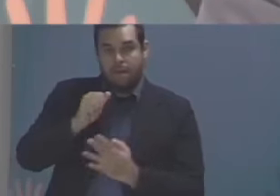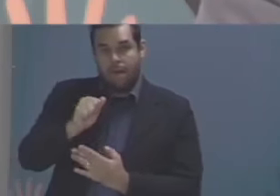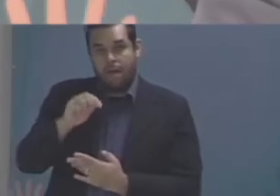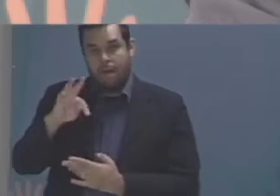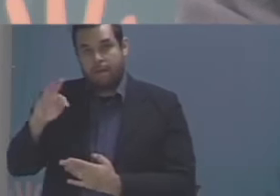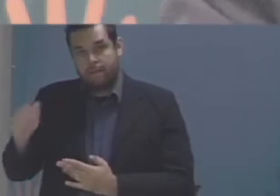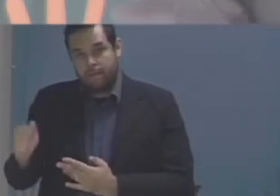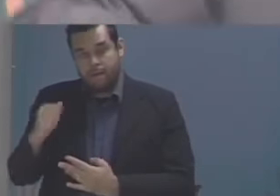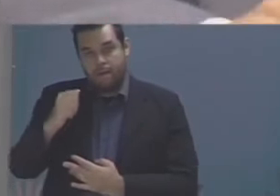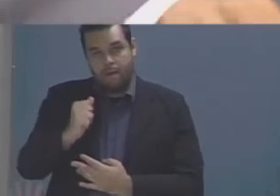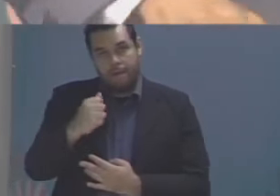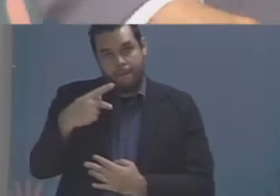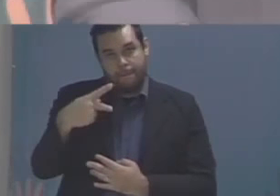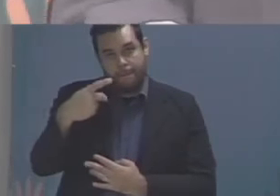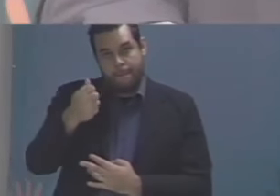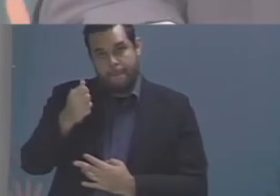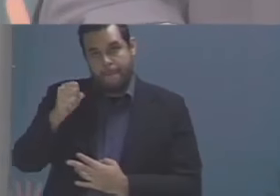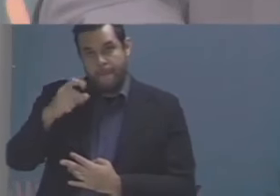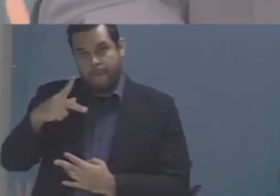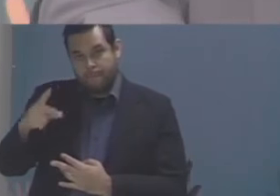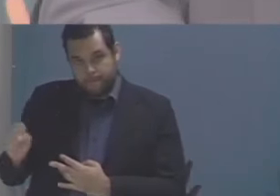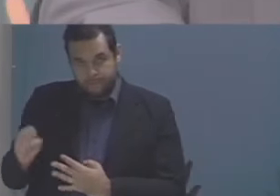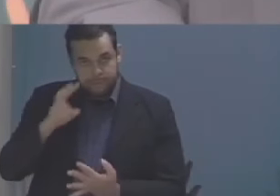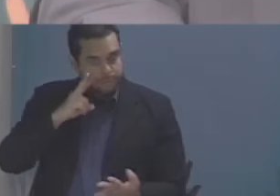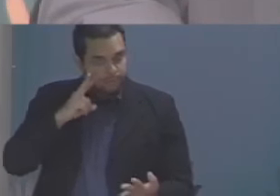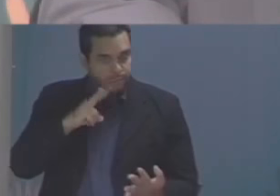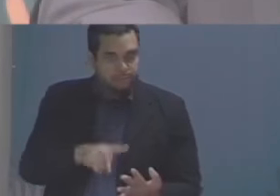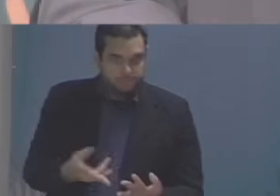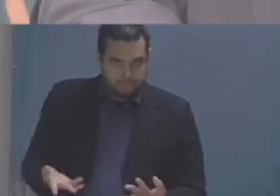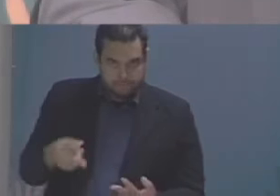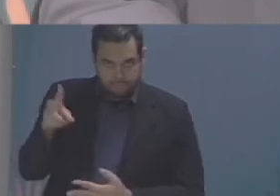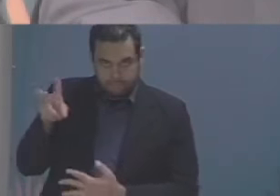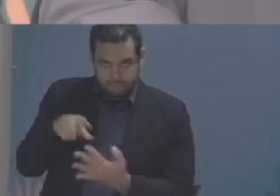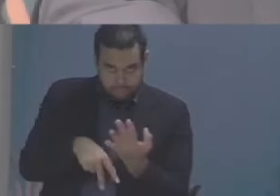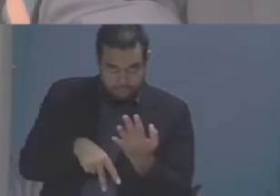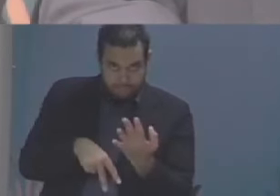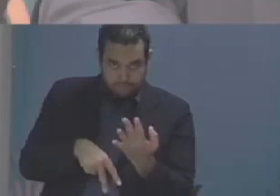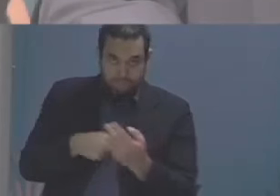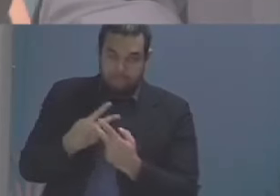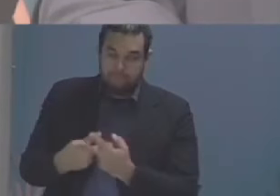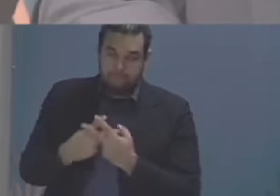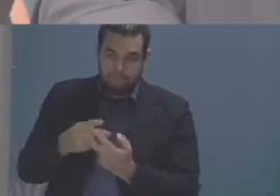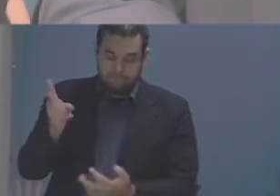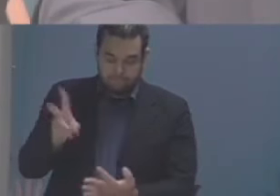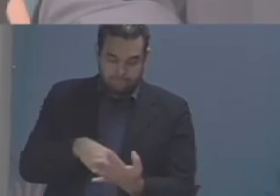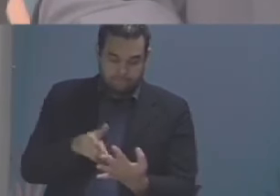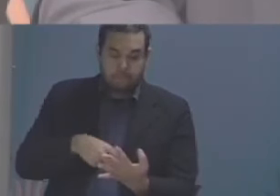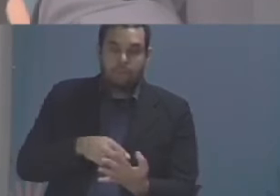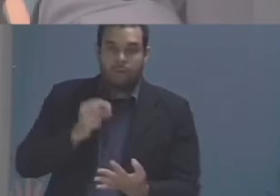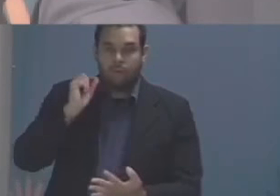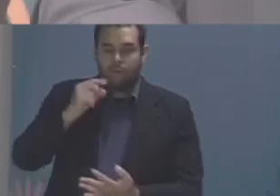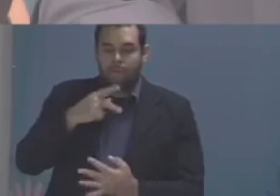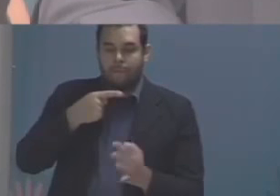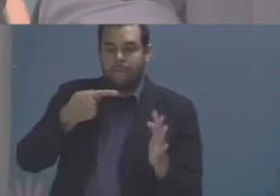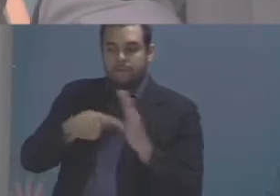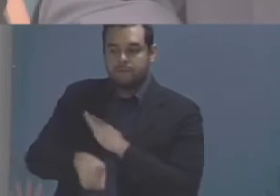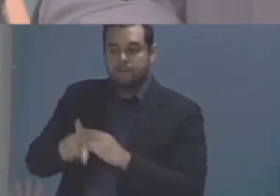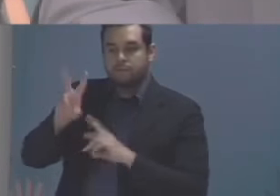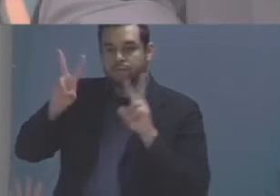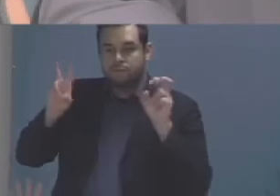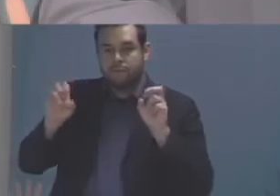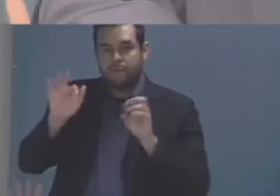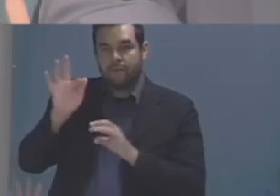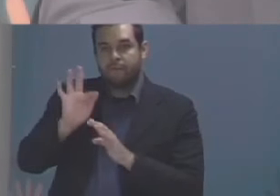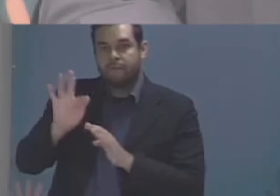das APAFs e é documento público. Basta ir lá e olhar. Ler, tenha paciência de ler. Segundo, o que eu perguntei sobre a questão da